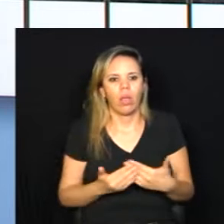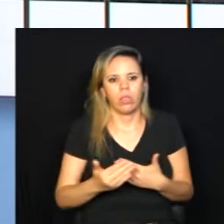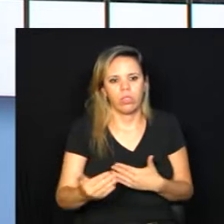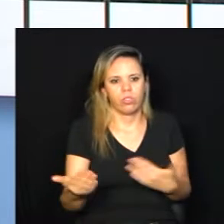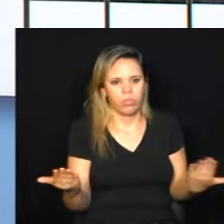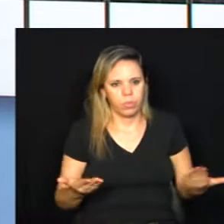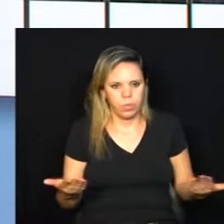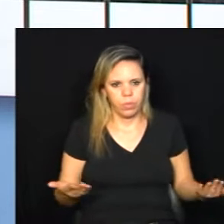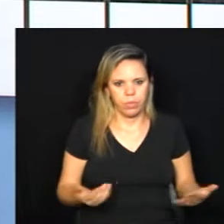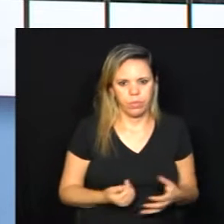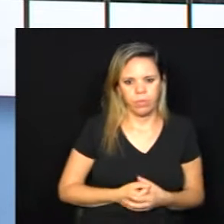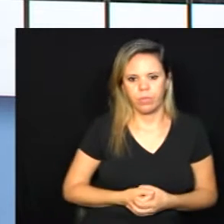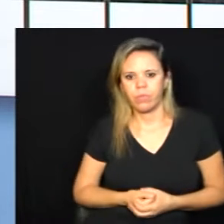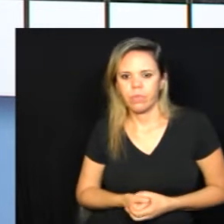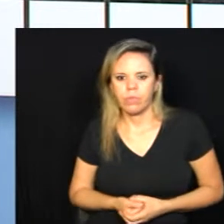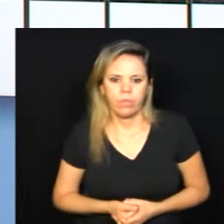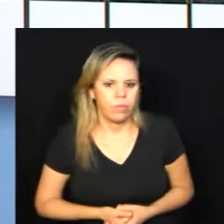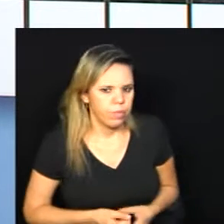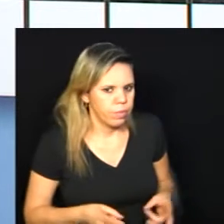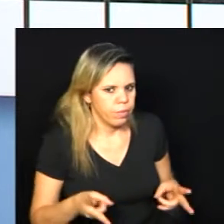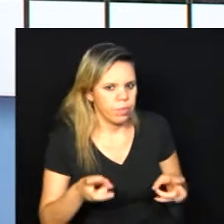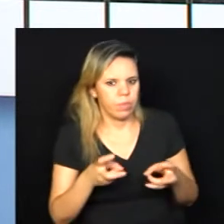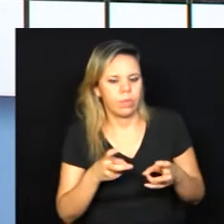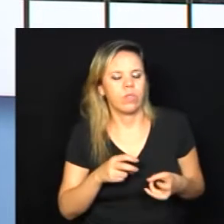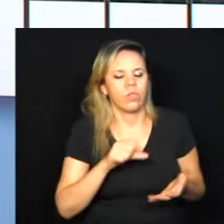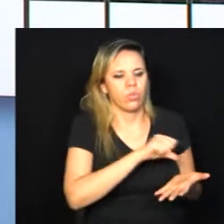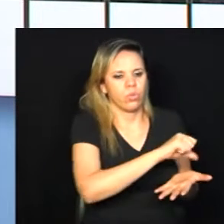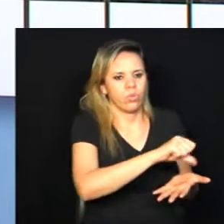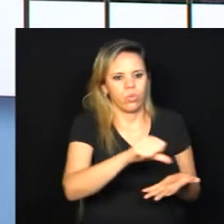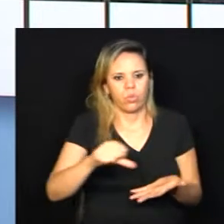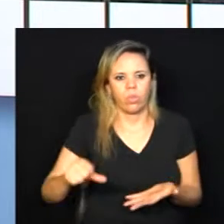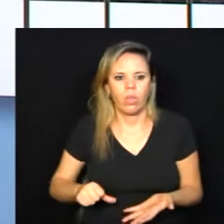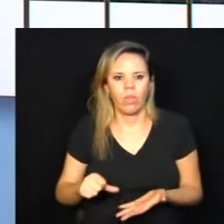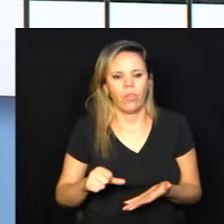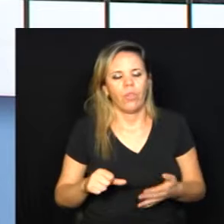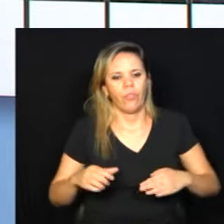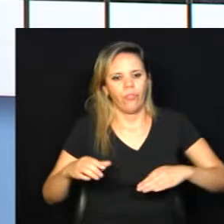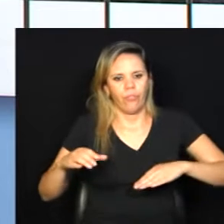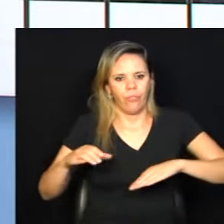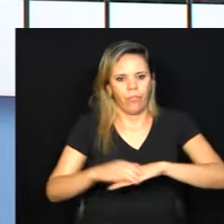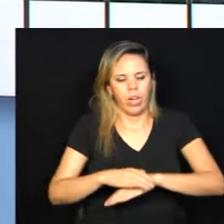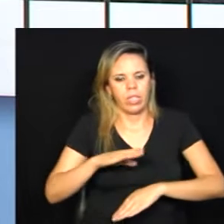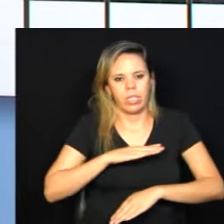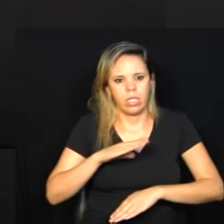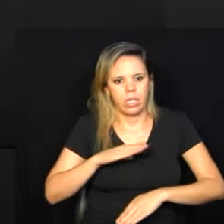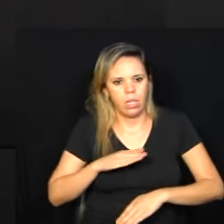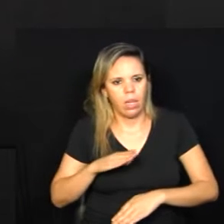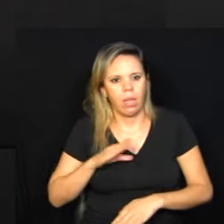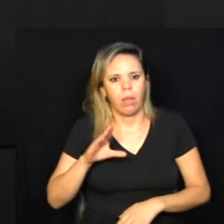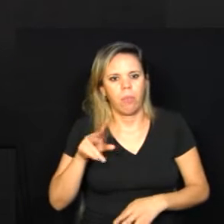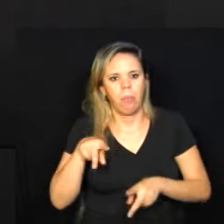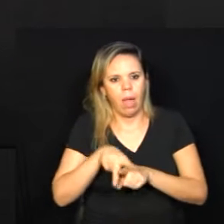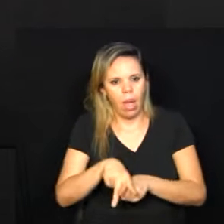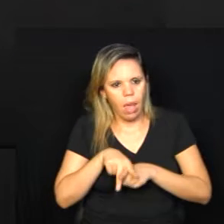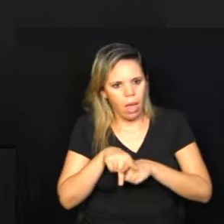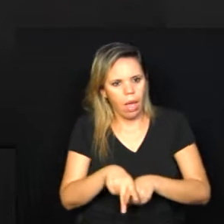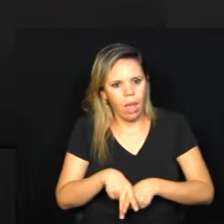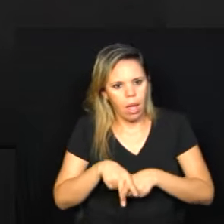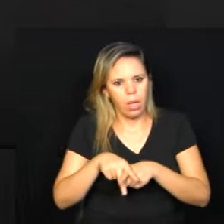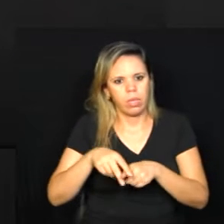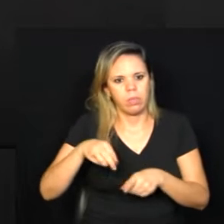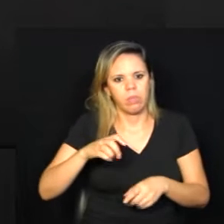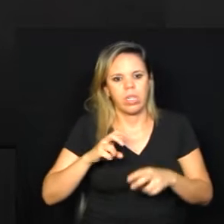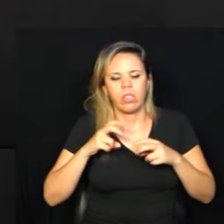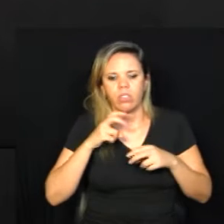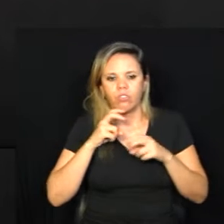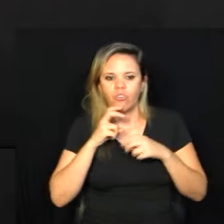de agora. A gente percebe que as regiões de Franca, Barretos, Presidente Prudente, Marília, Bauru, Sorocaba